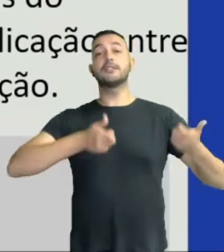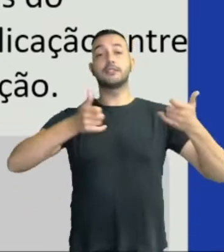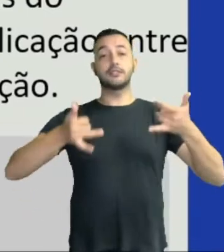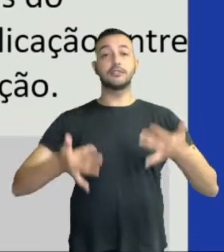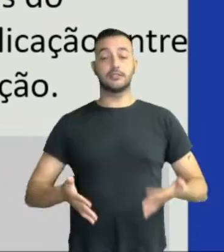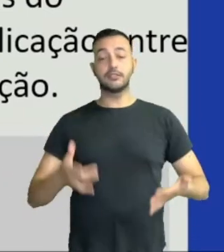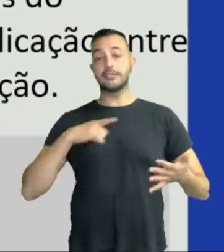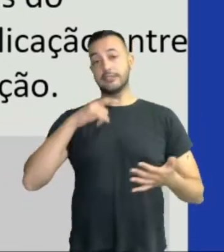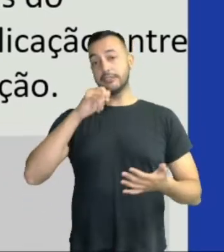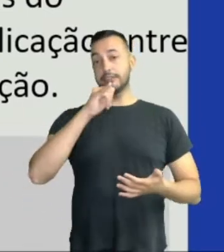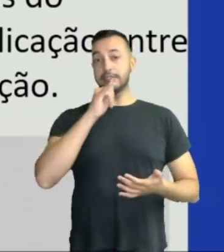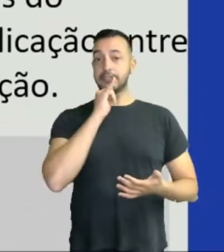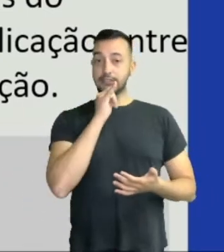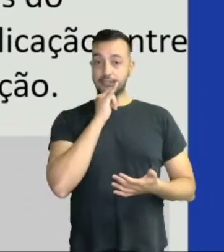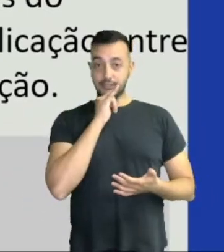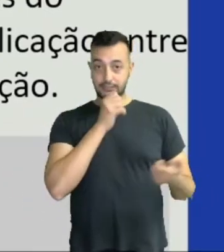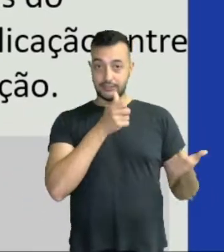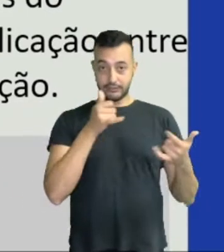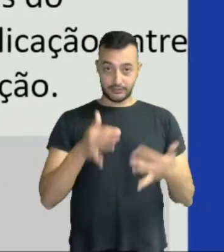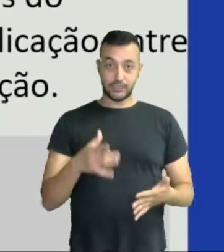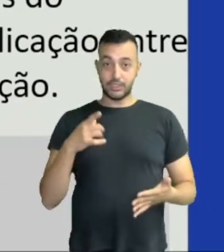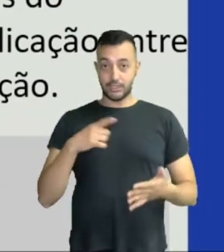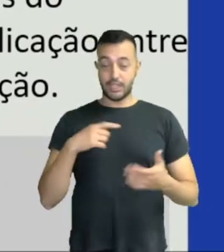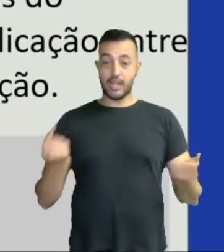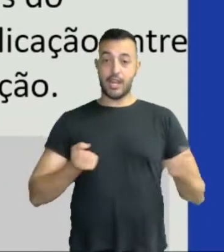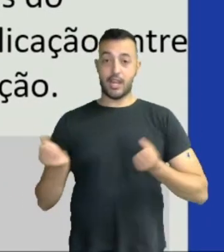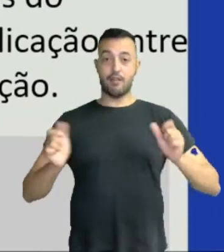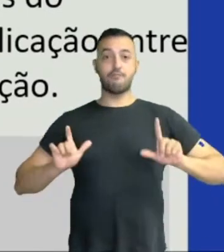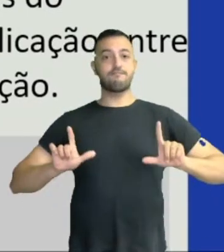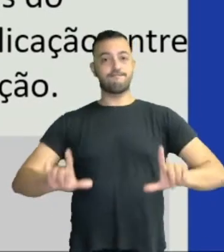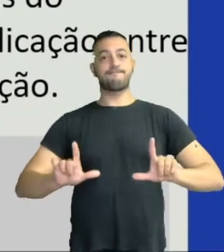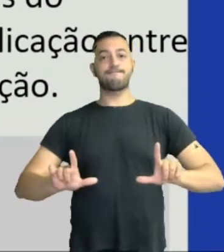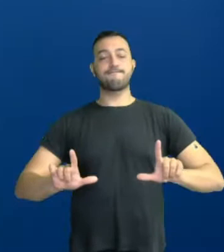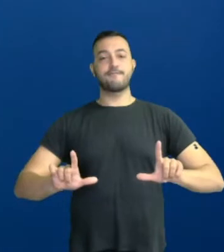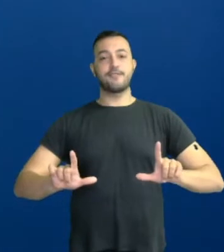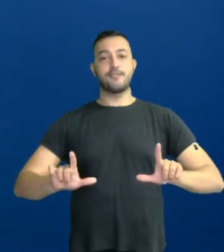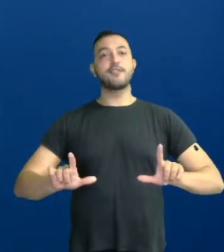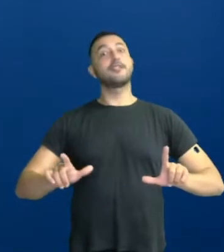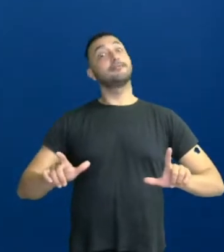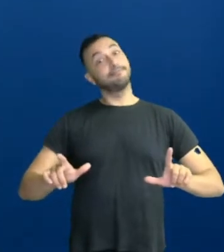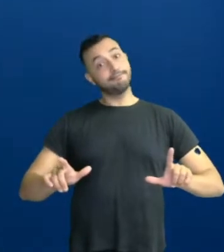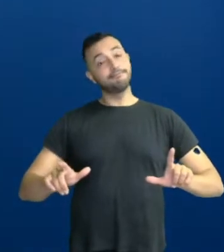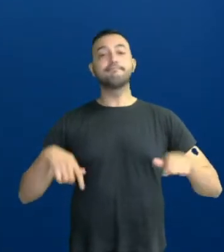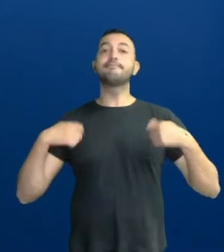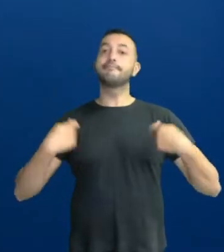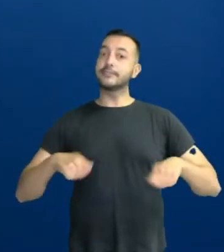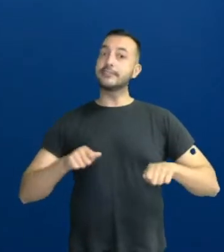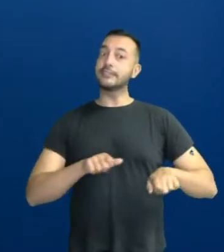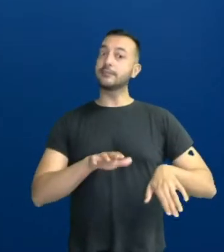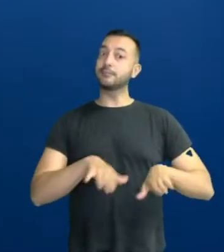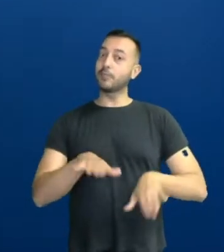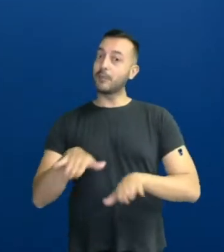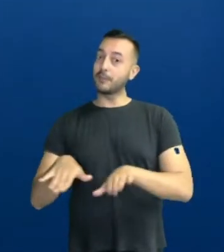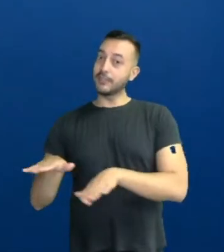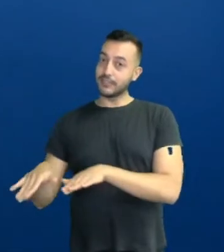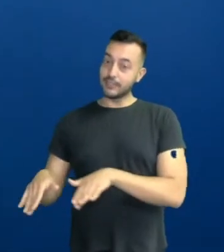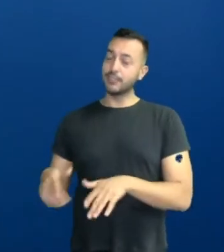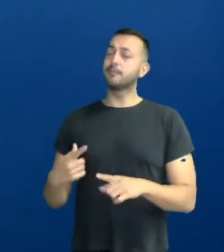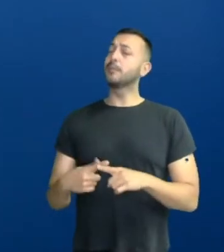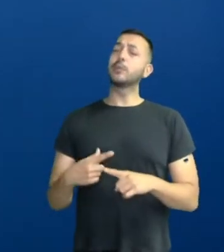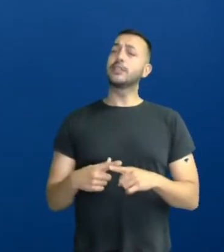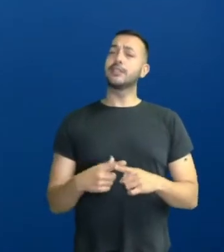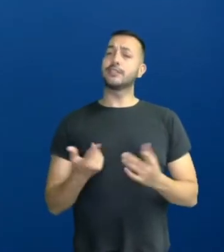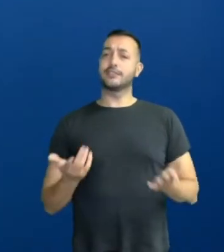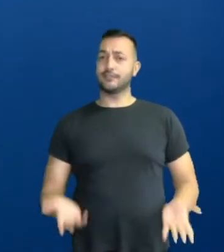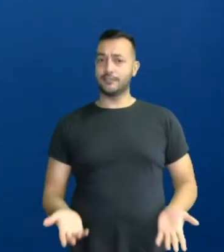aqui, no exemplo que eu disse a vocês, as placas dos carros. Então, nós temos que fazer uma probabilidade, não é isso? Por quê?